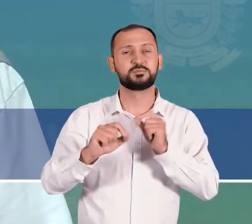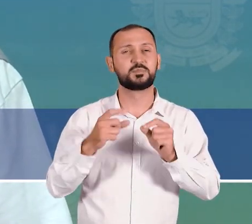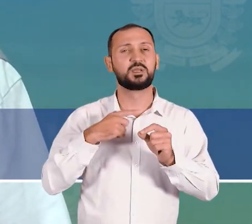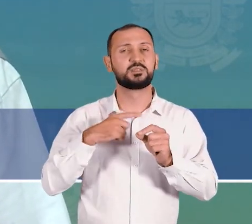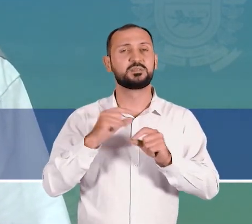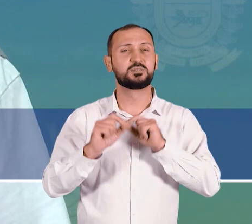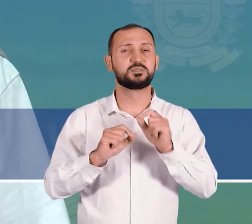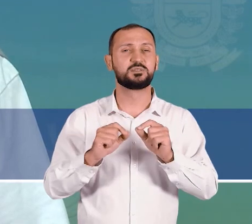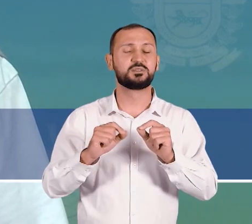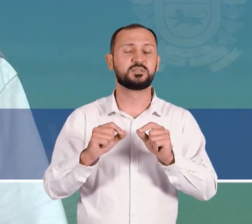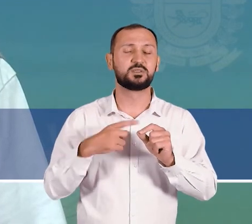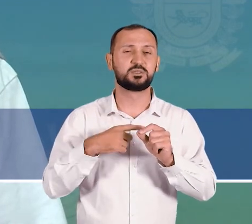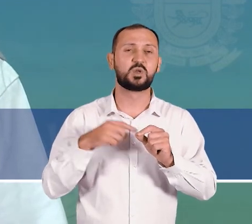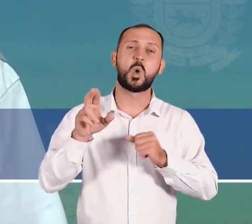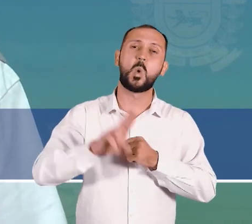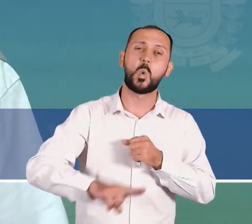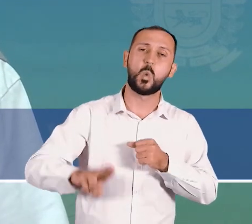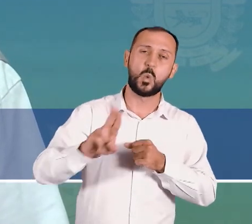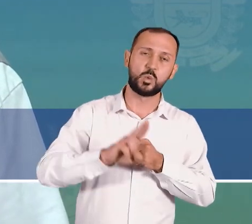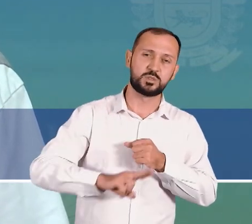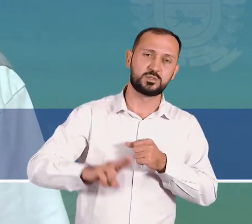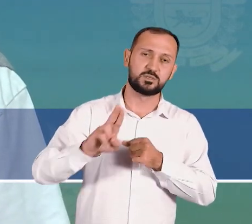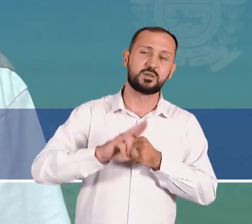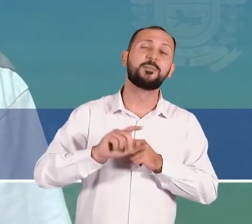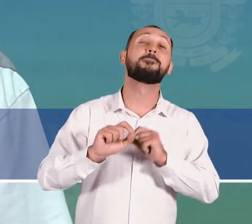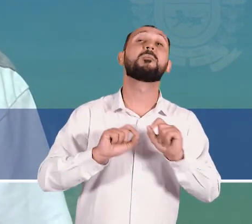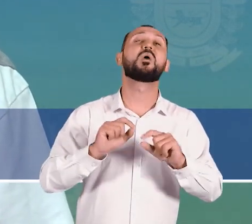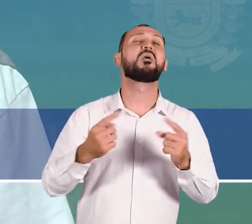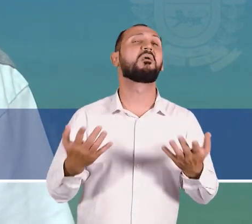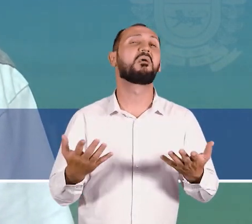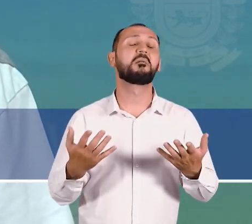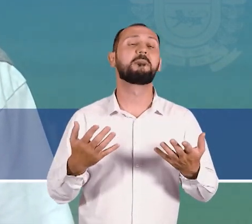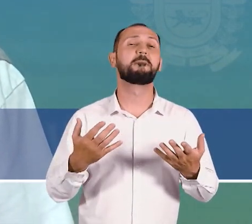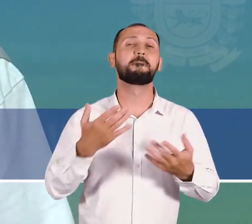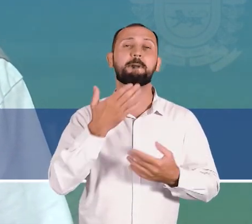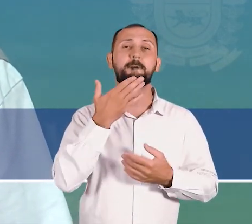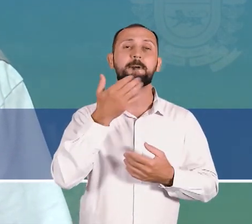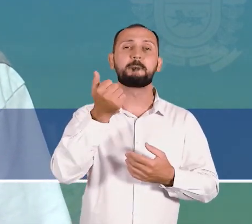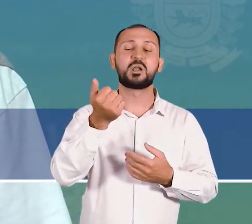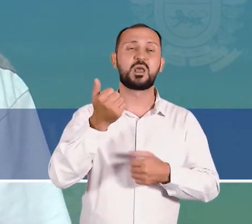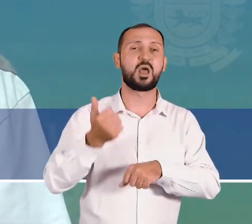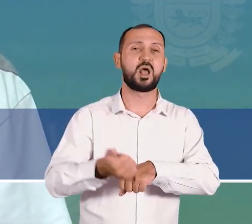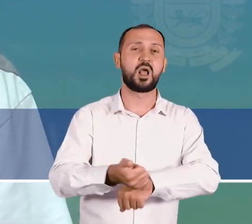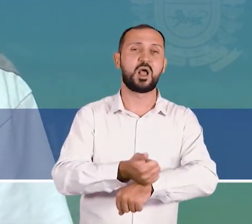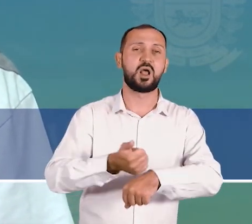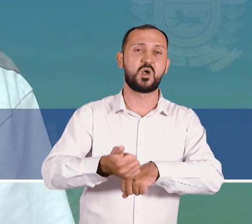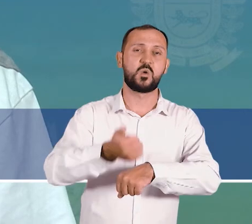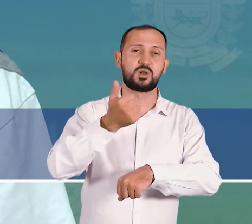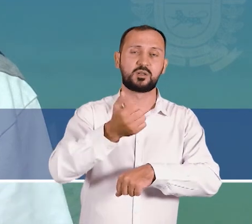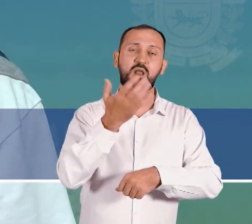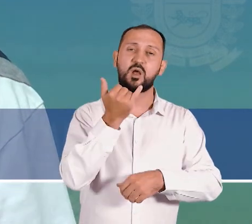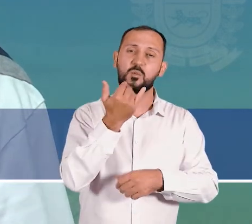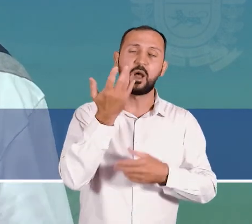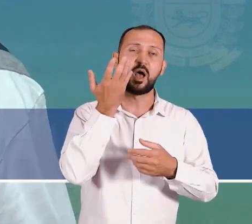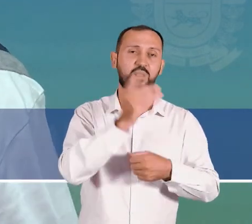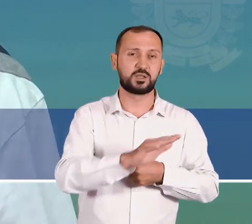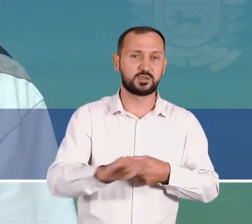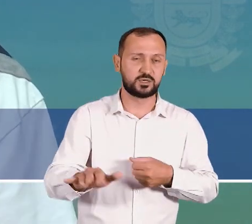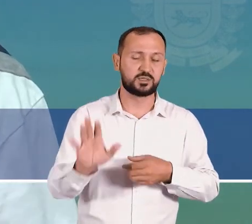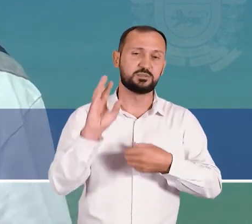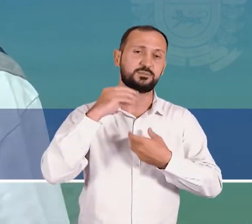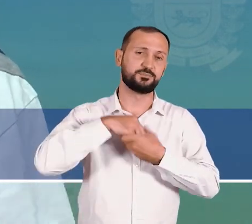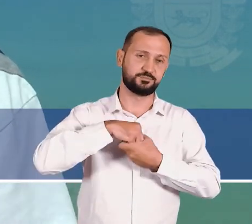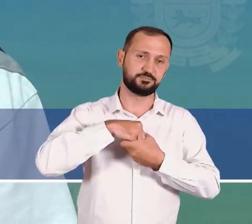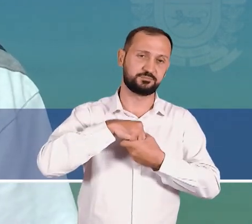Correia, a gente acaba usando para que melhore a própria qualidade